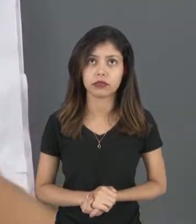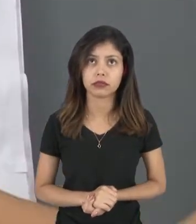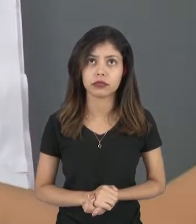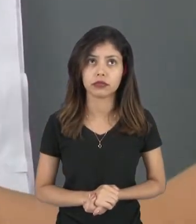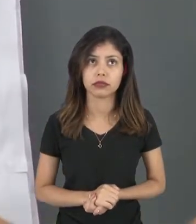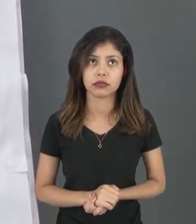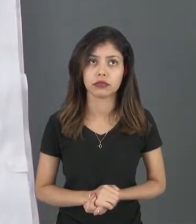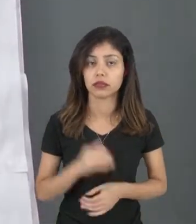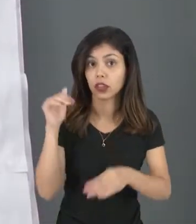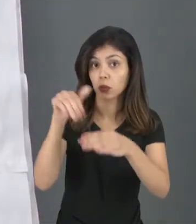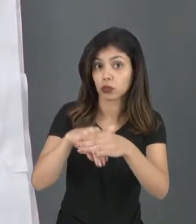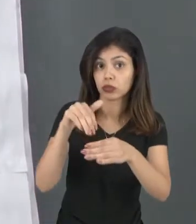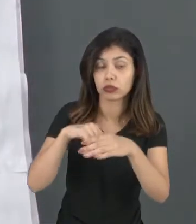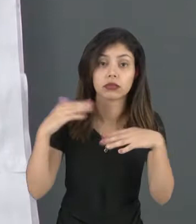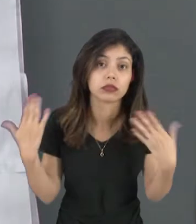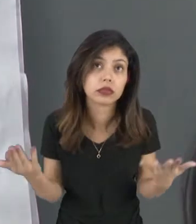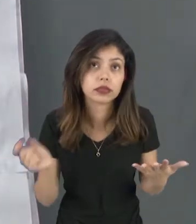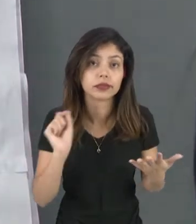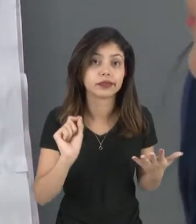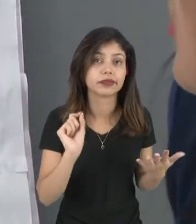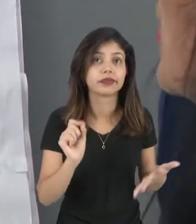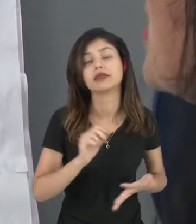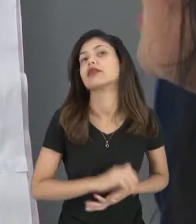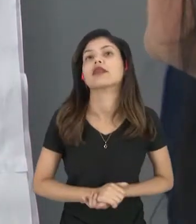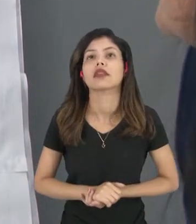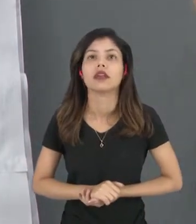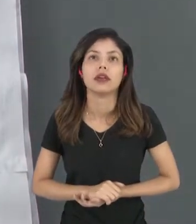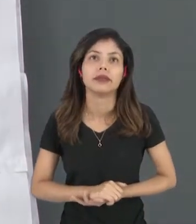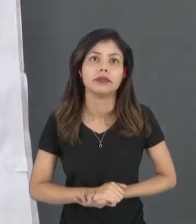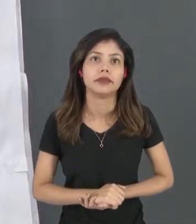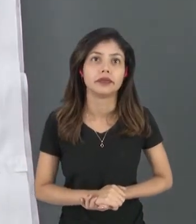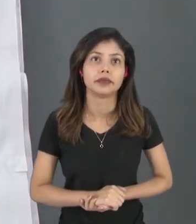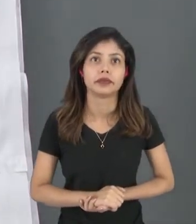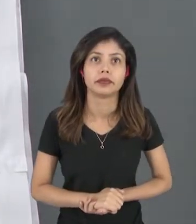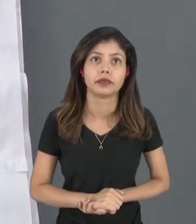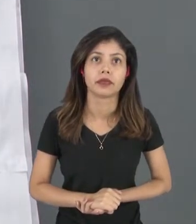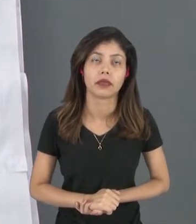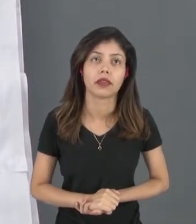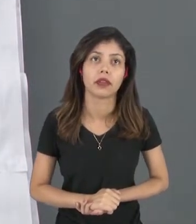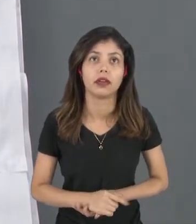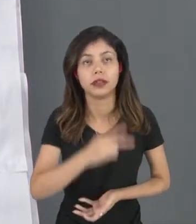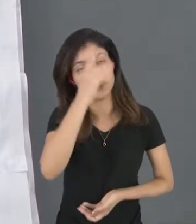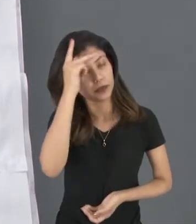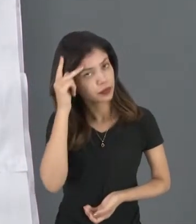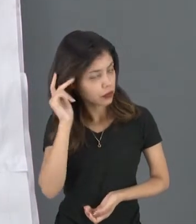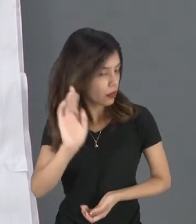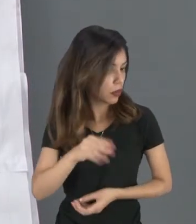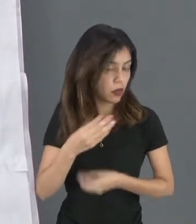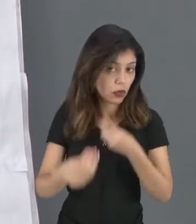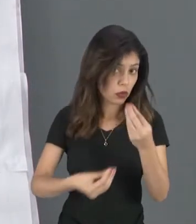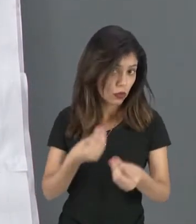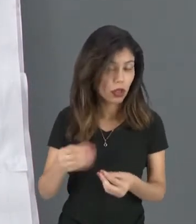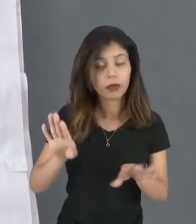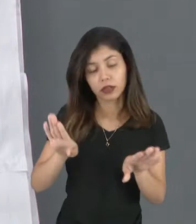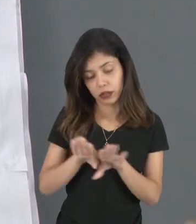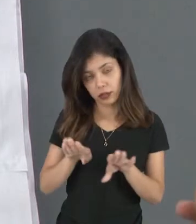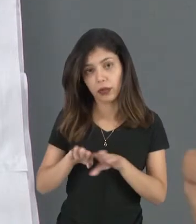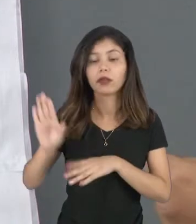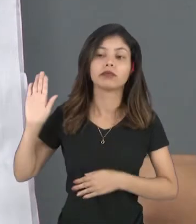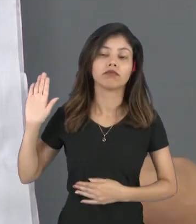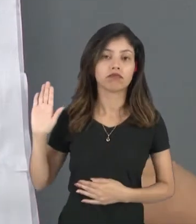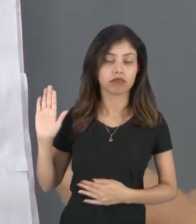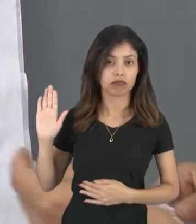em época de eleições? O que, na maioria das vezes, tanto eleitores e candidatos buscam nas épocas